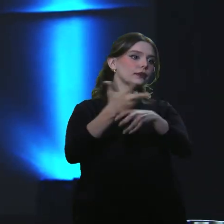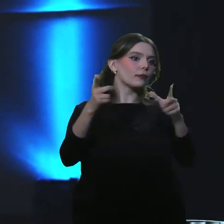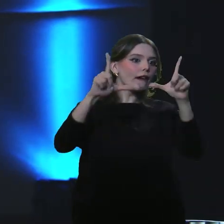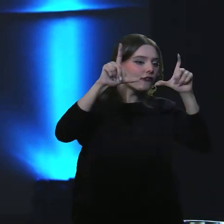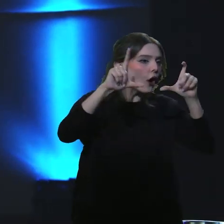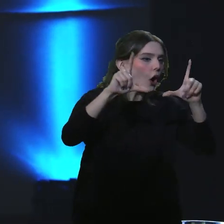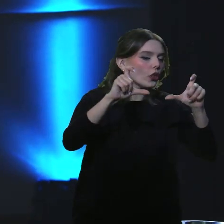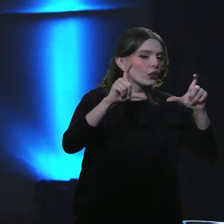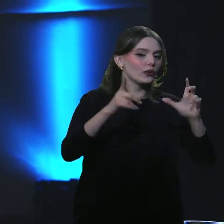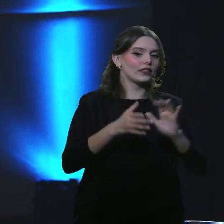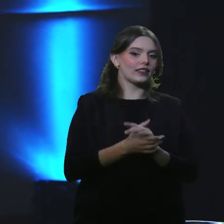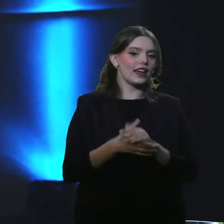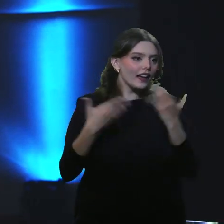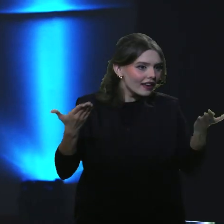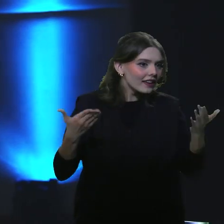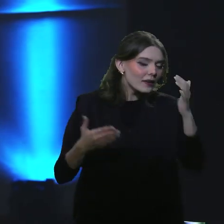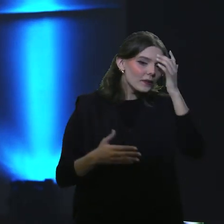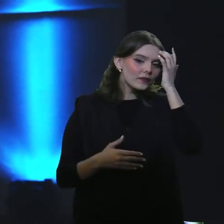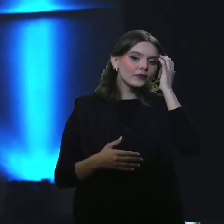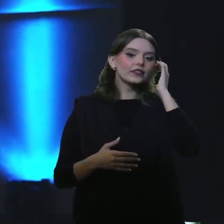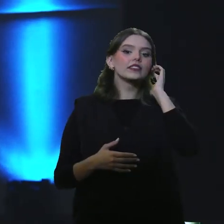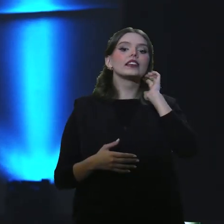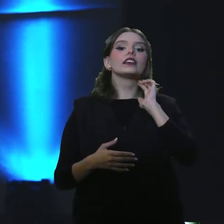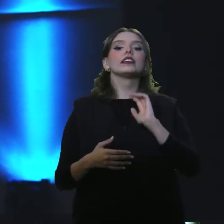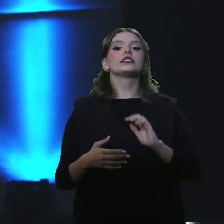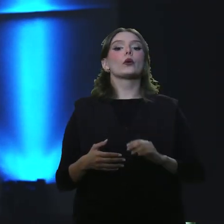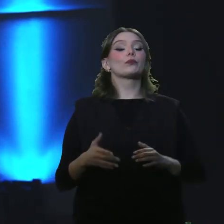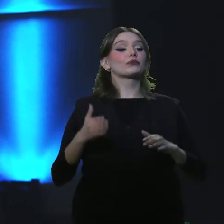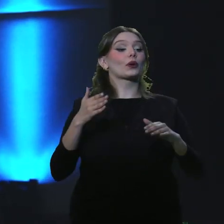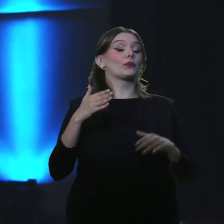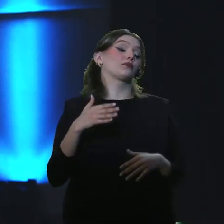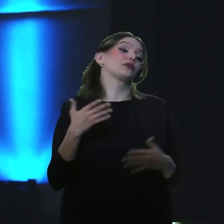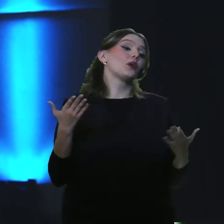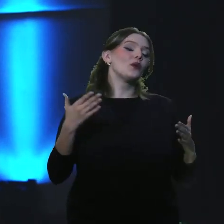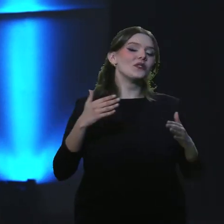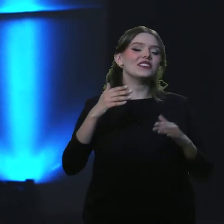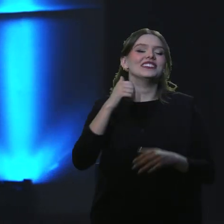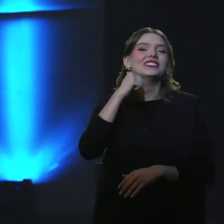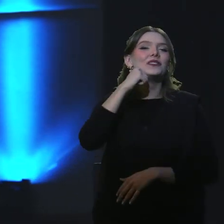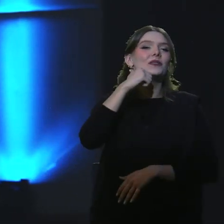gente sai, entra um outro grupo, dessa vez o cara que entra estava com a camisa do Brasil. Eu falei, vai dar problema.